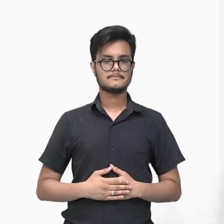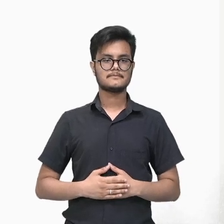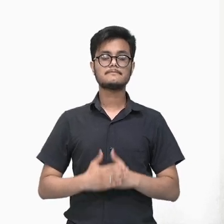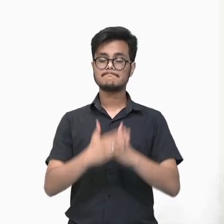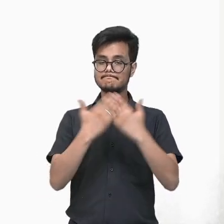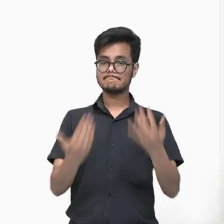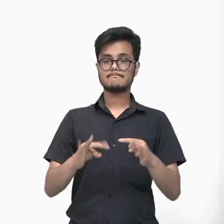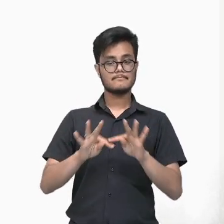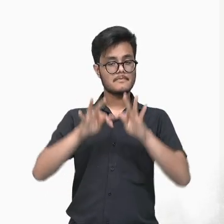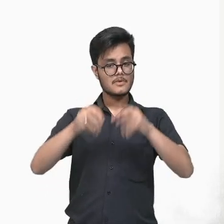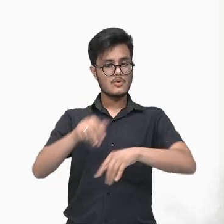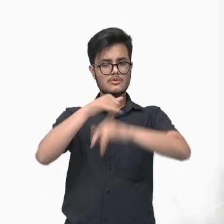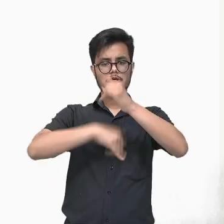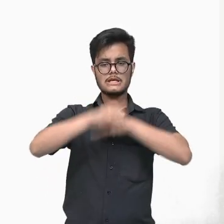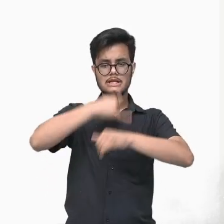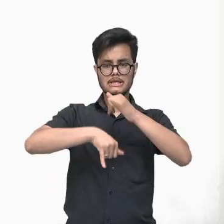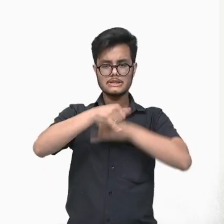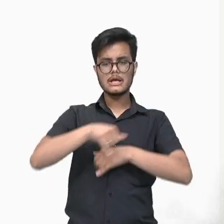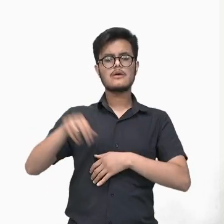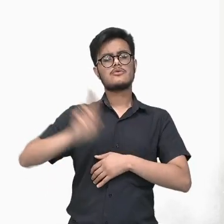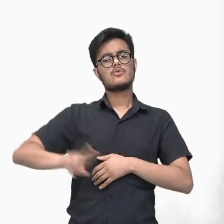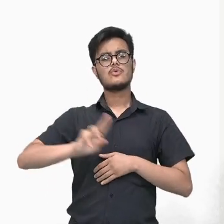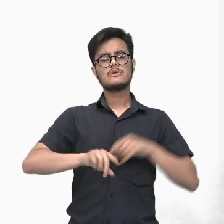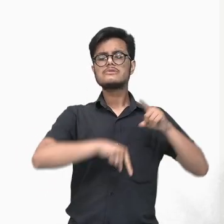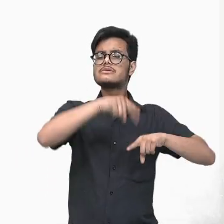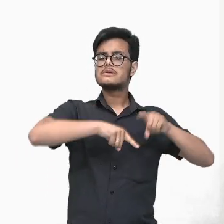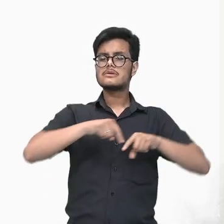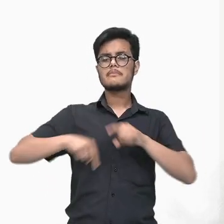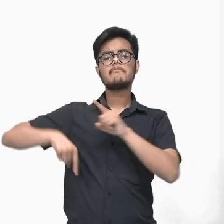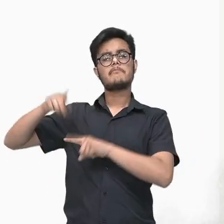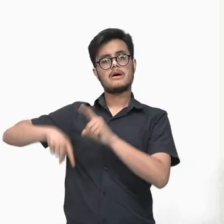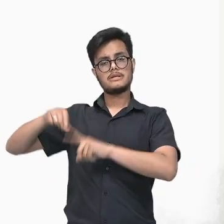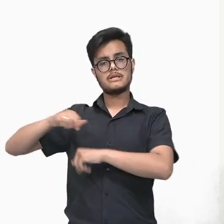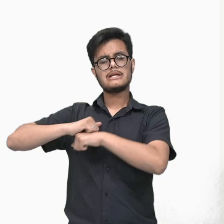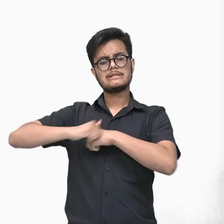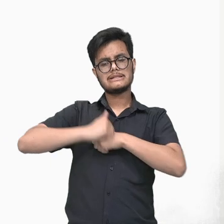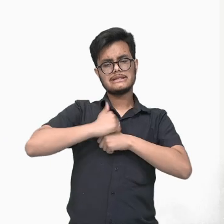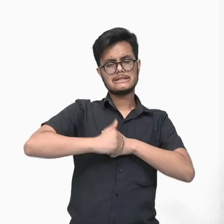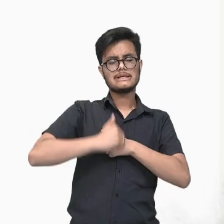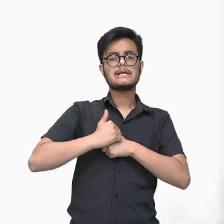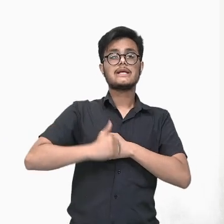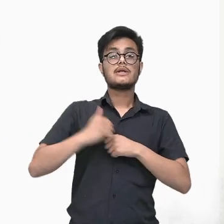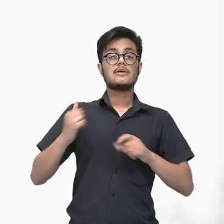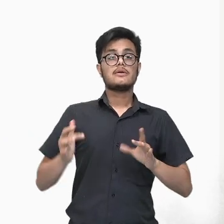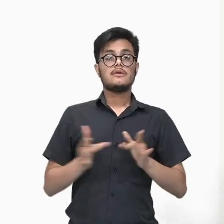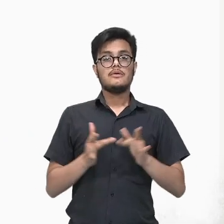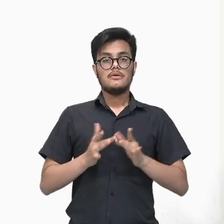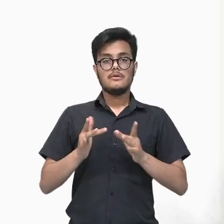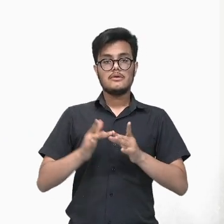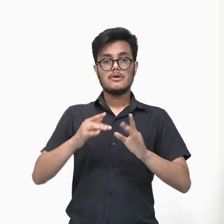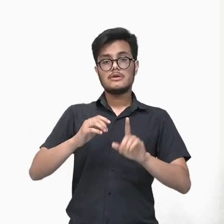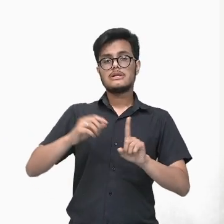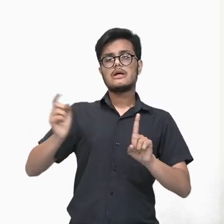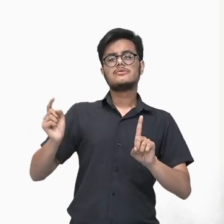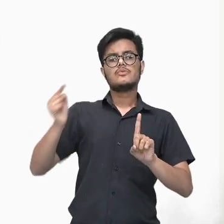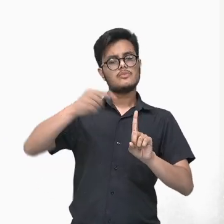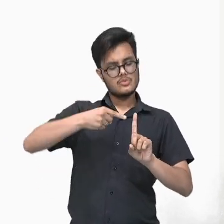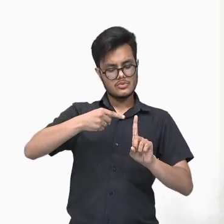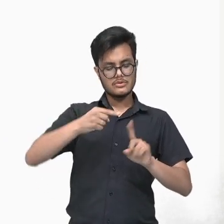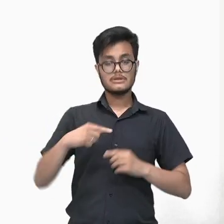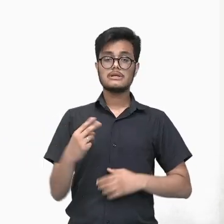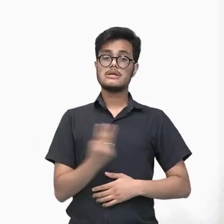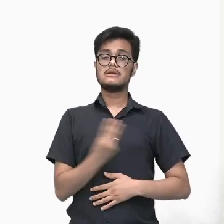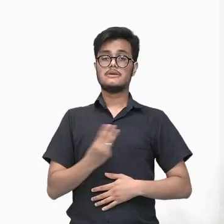forma geral, corpos eletrizados por atrito, contato e indução. Temos aí a eletrização desses